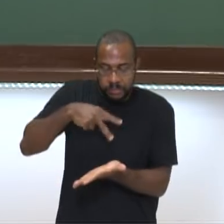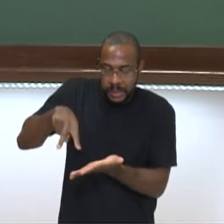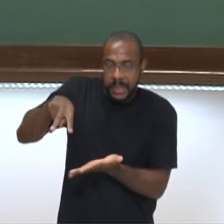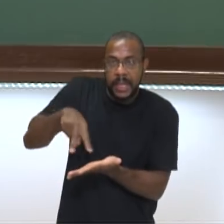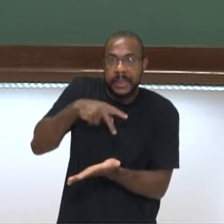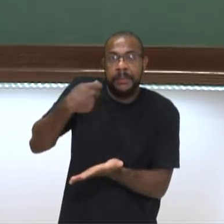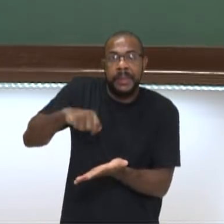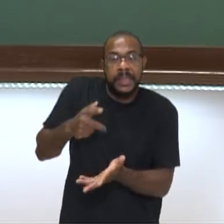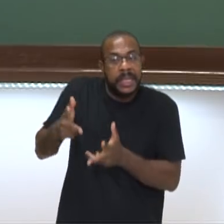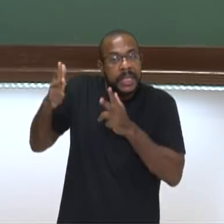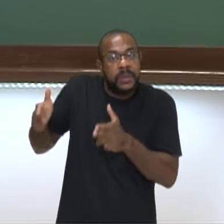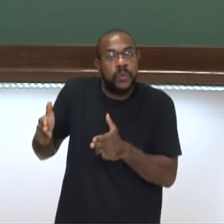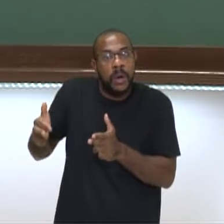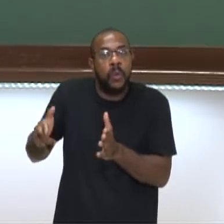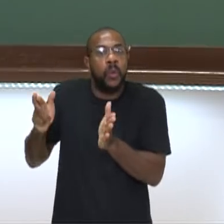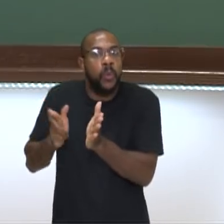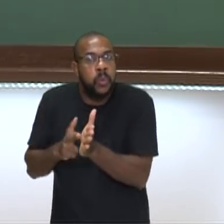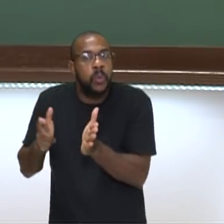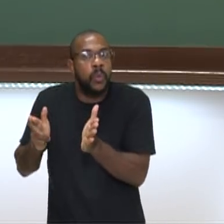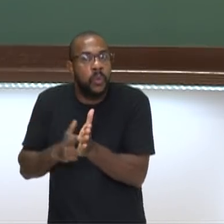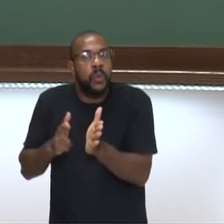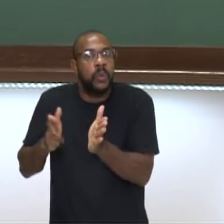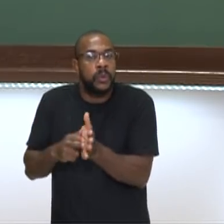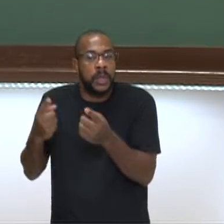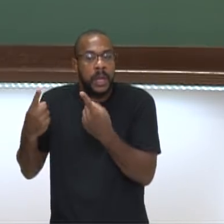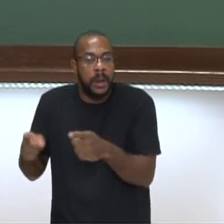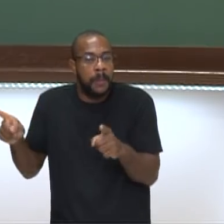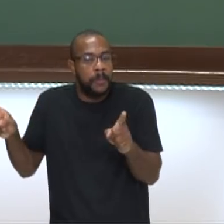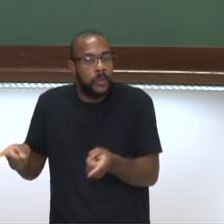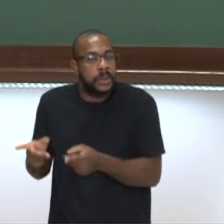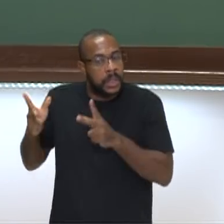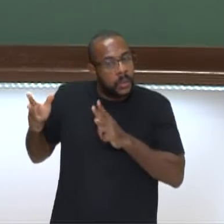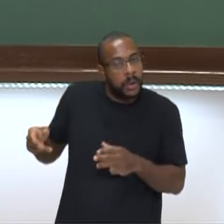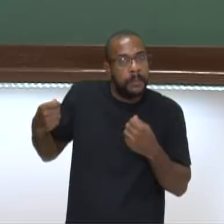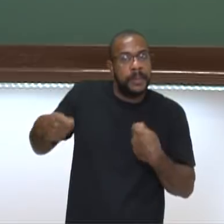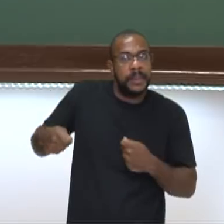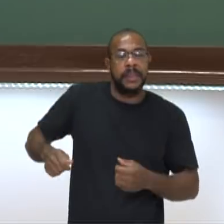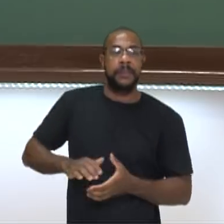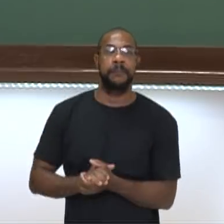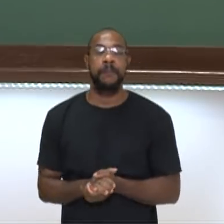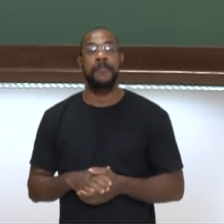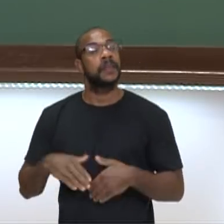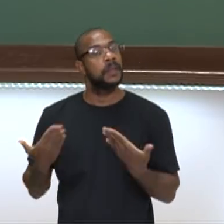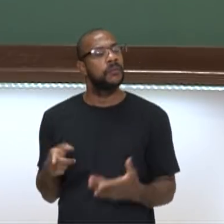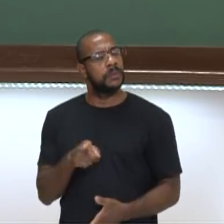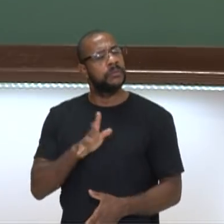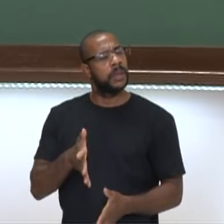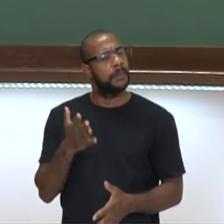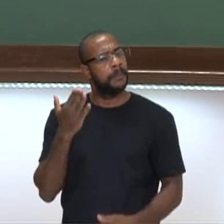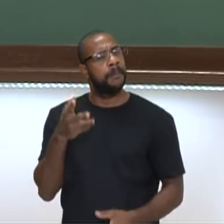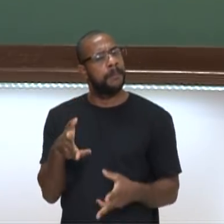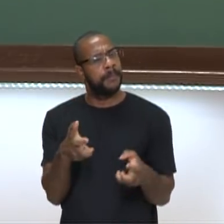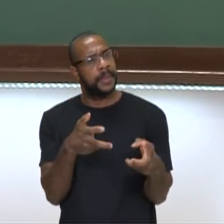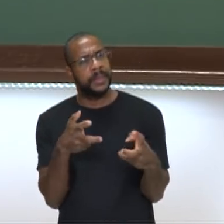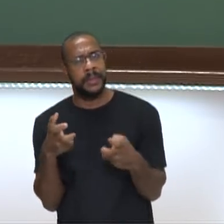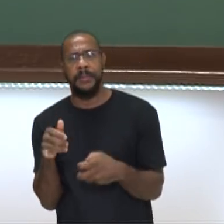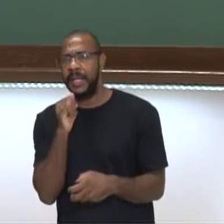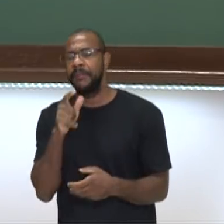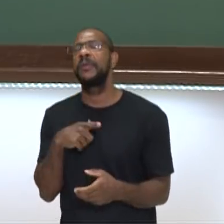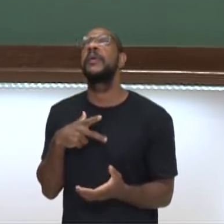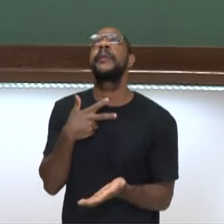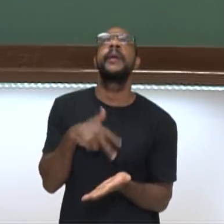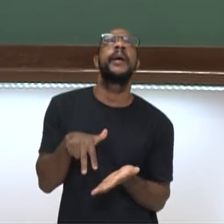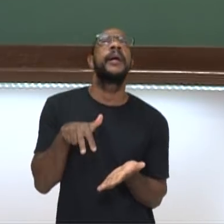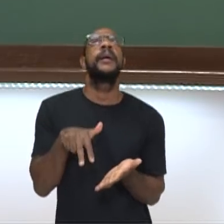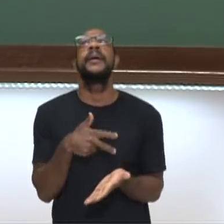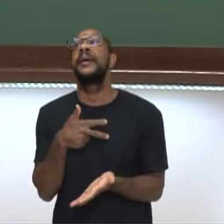da música ou o ritmo do som, das batidas. Você já percebeu, às vezes, quando você está dançando